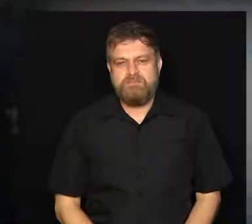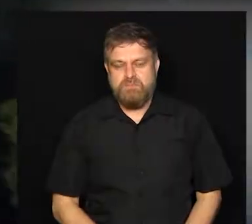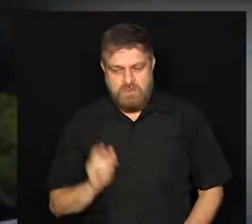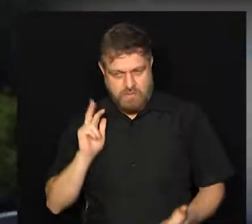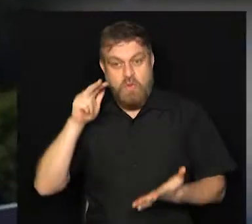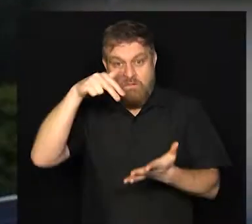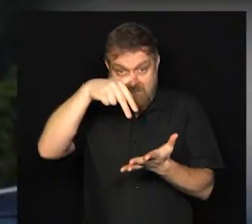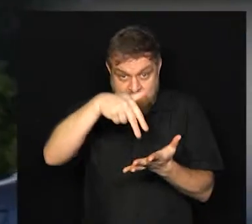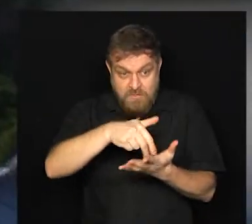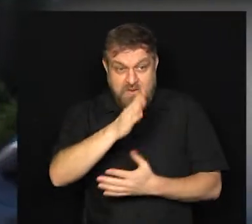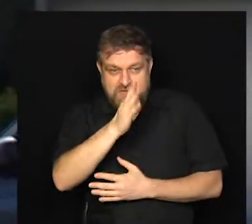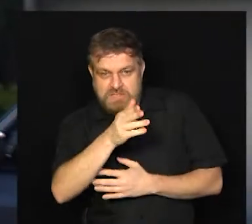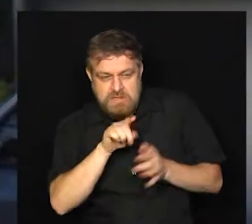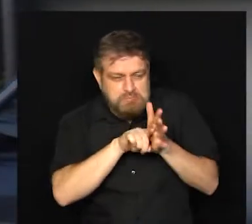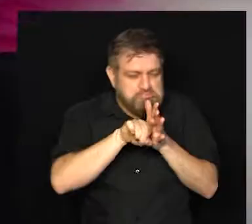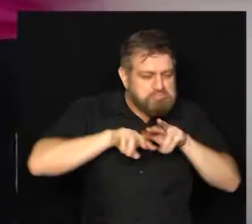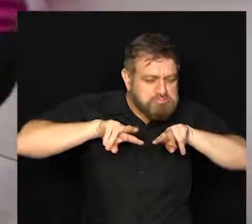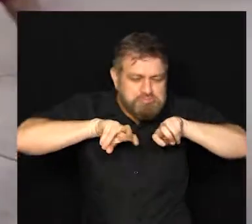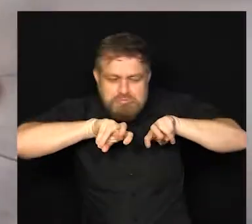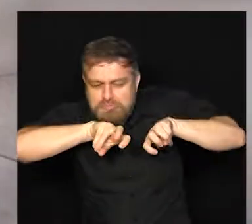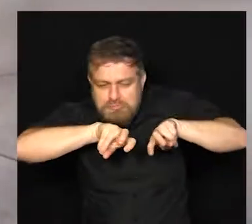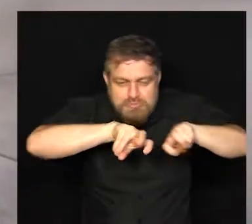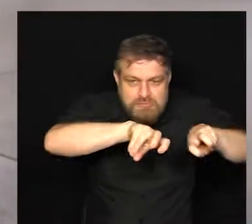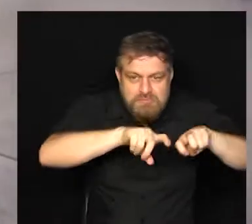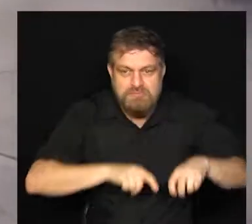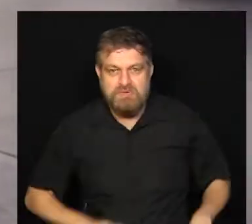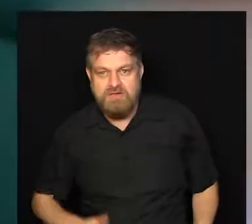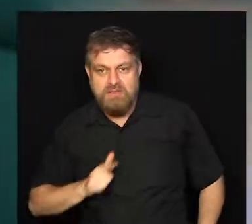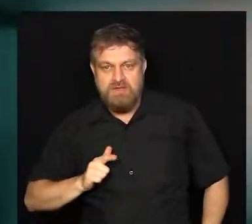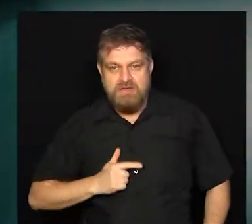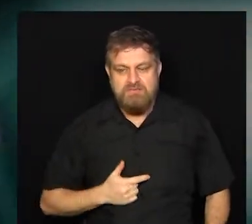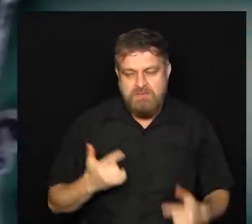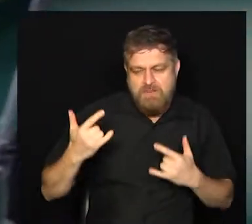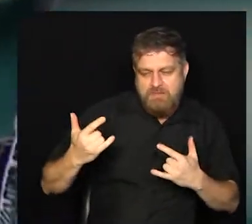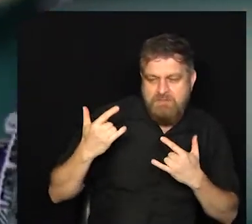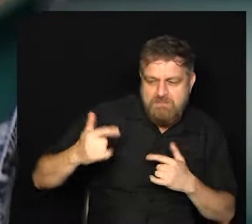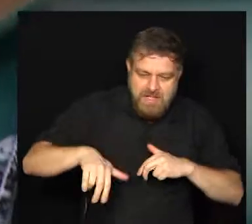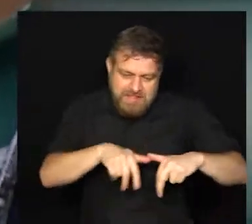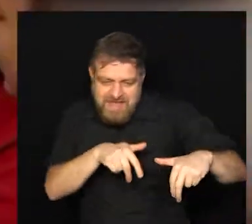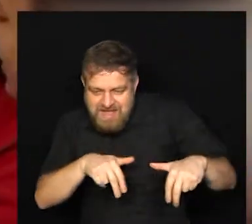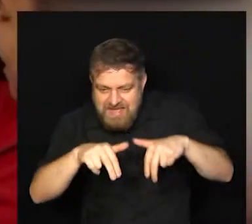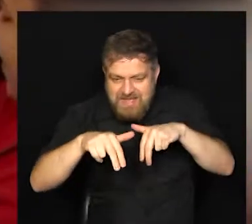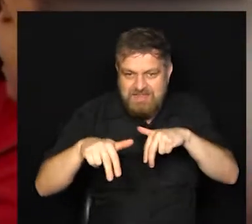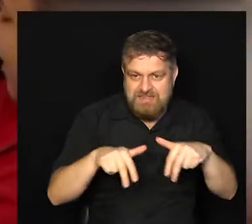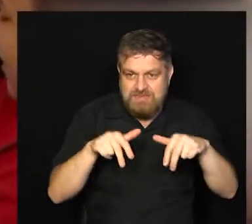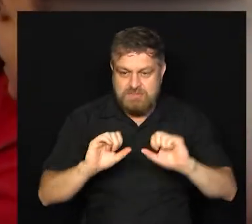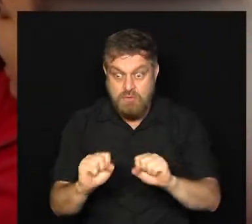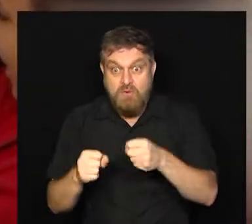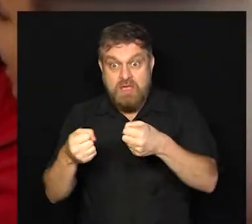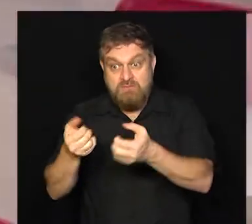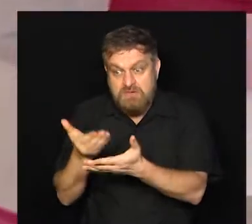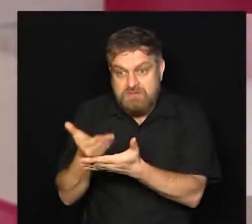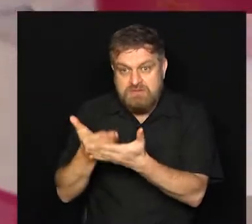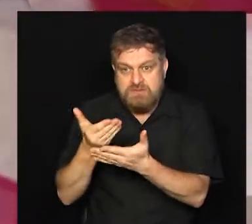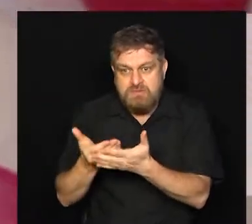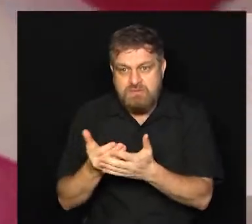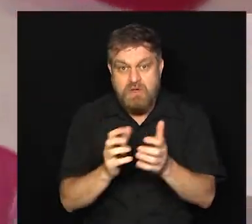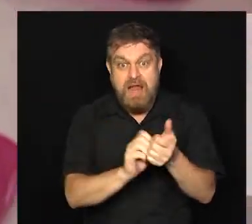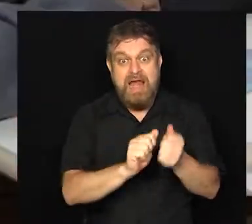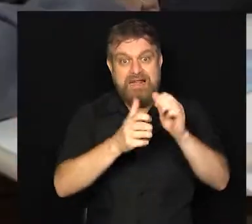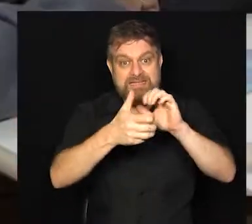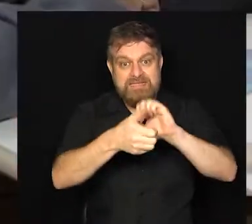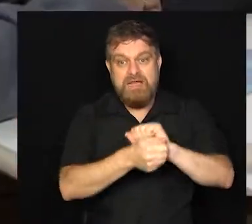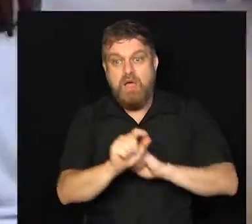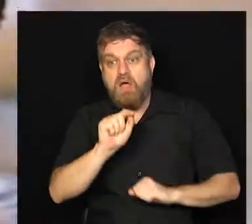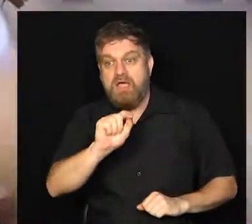aí, eu dei uma fuçadinha em tudo, né? Eu vi aula de hip hop, vi o reforço escolar, o artesanato, mas o que mais que o